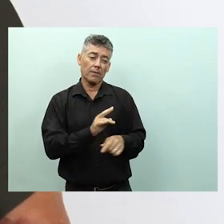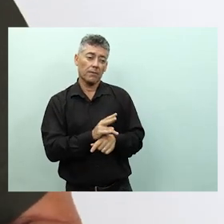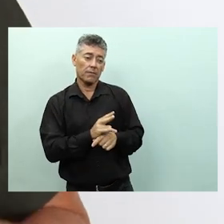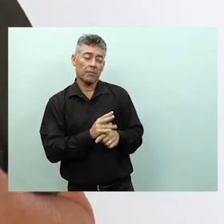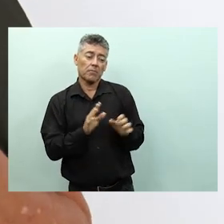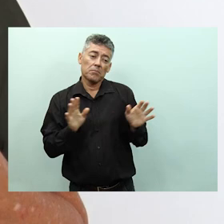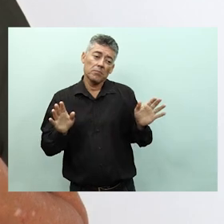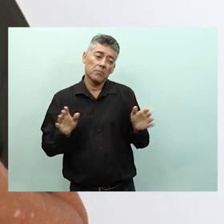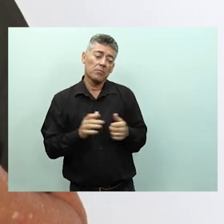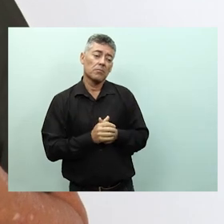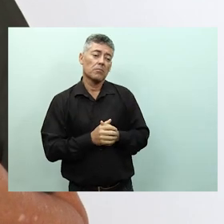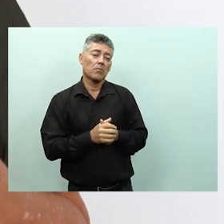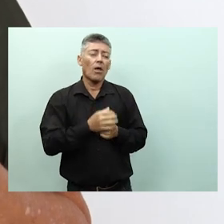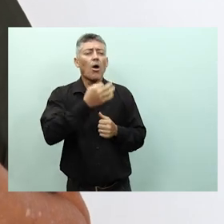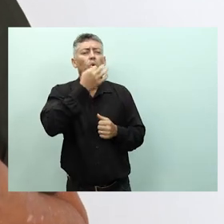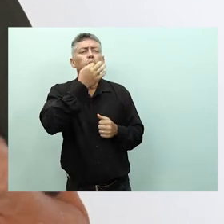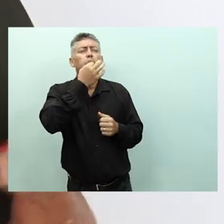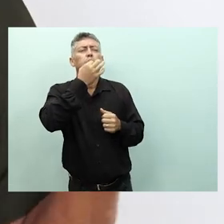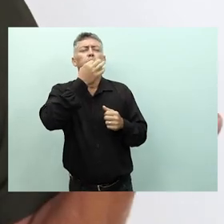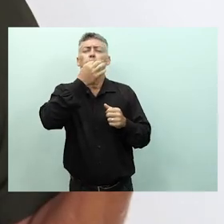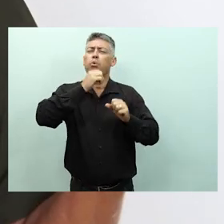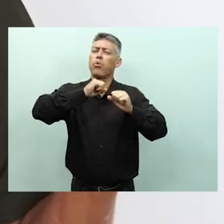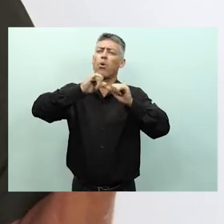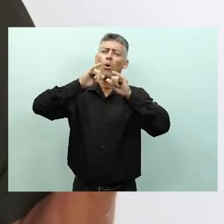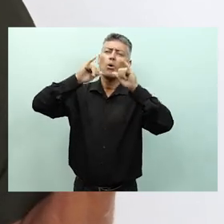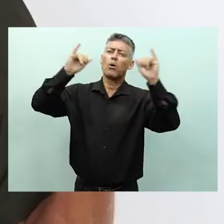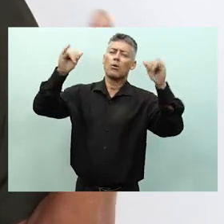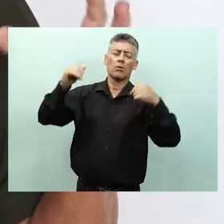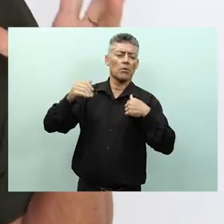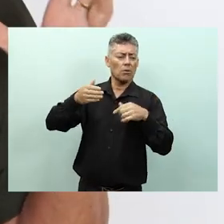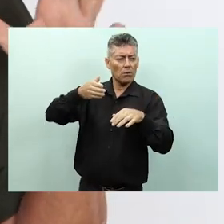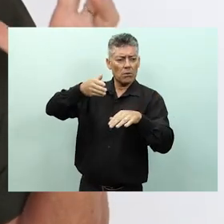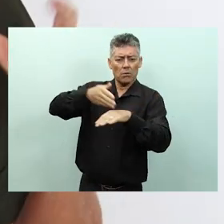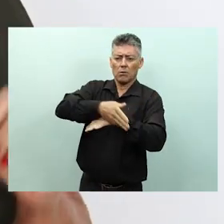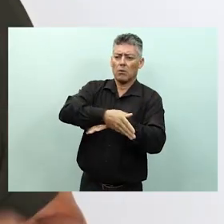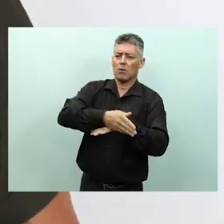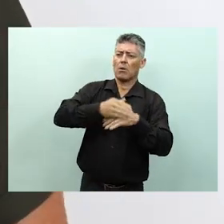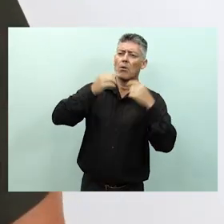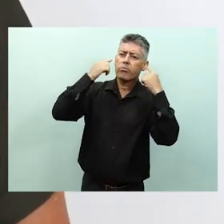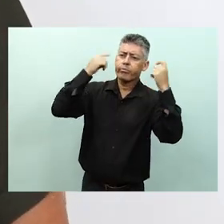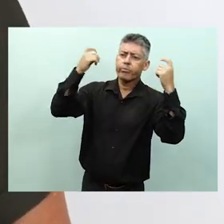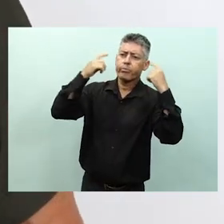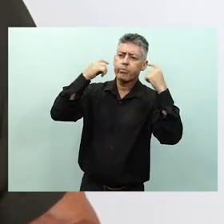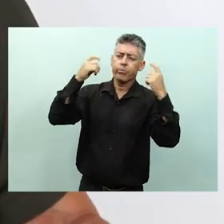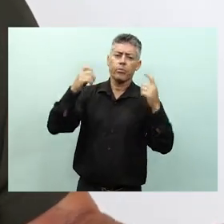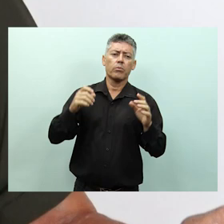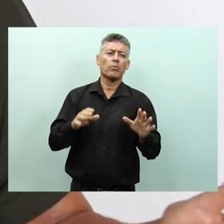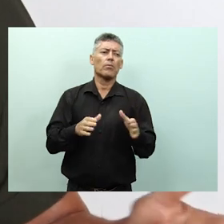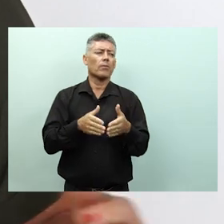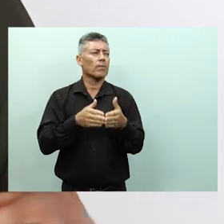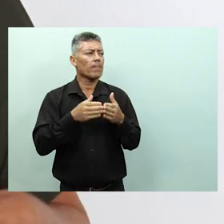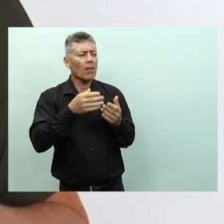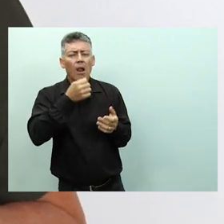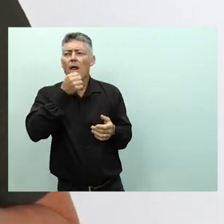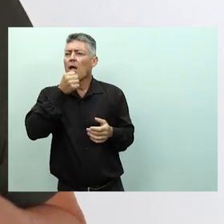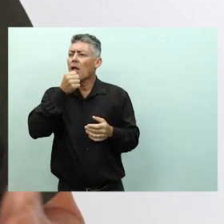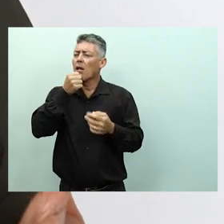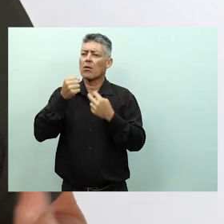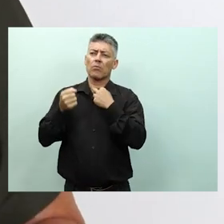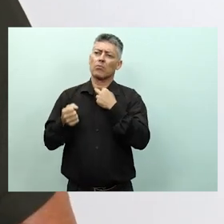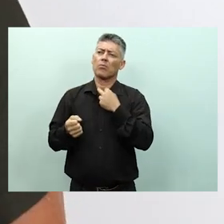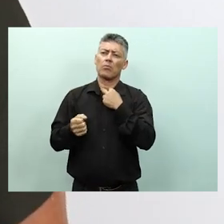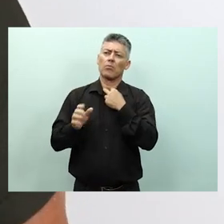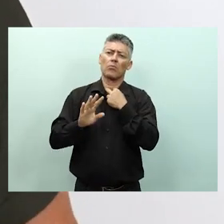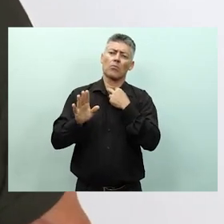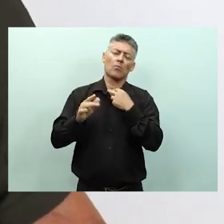aí estavam com apito e ela, quando foi entrar, o barulho era muito grande. Aí ela pediu um microfone, que não era